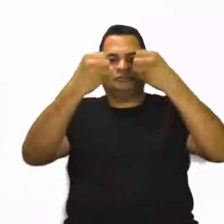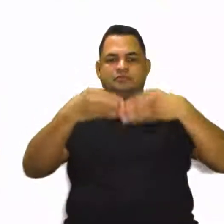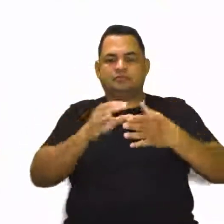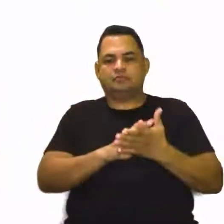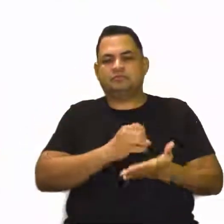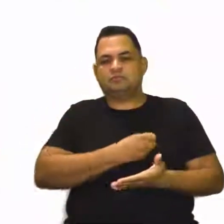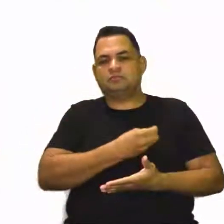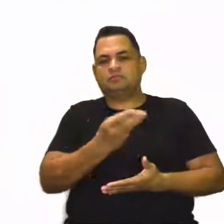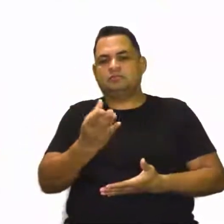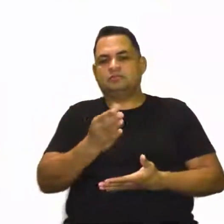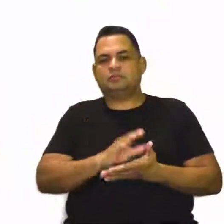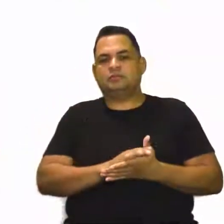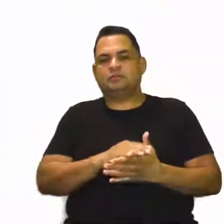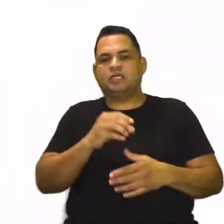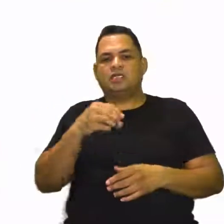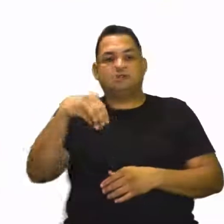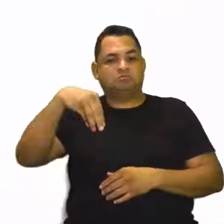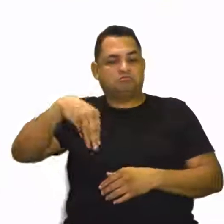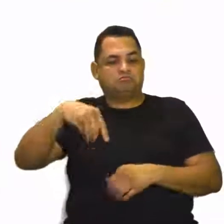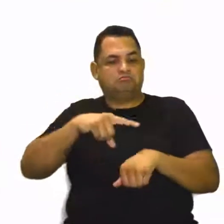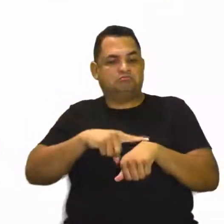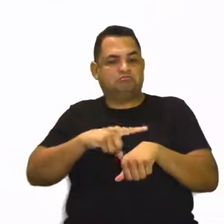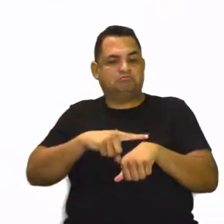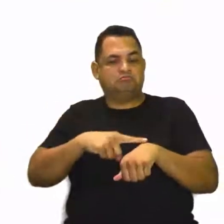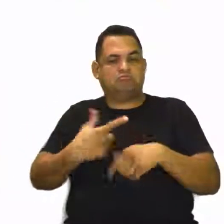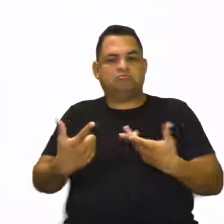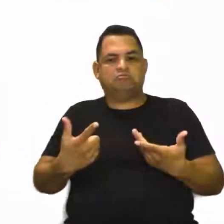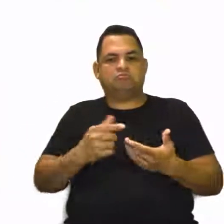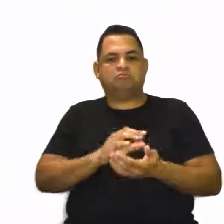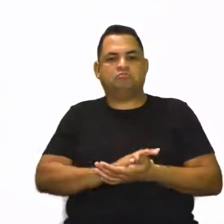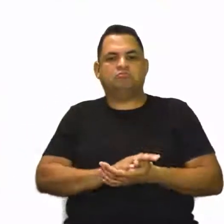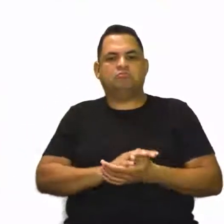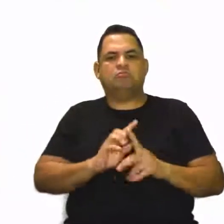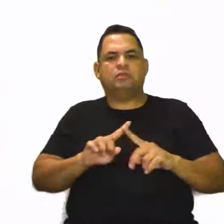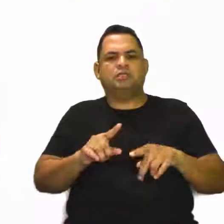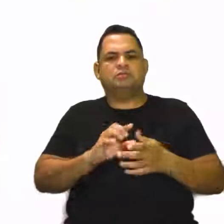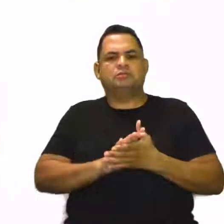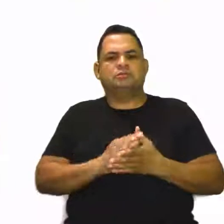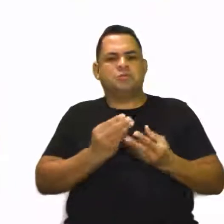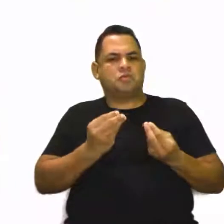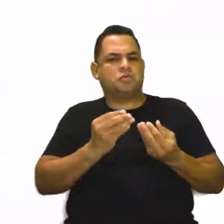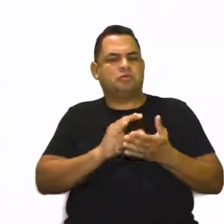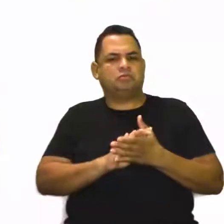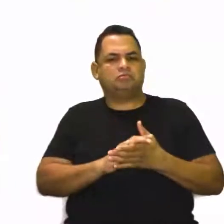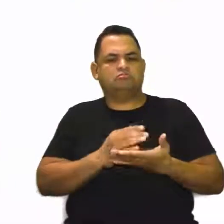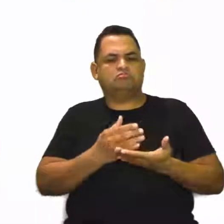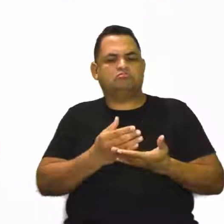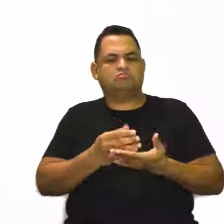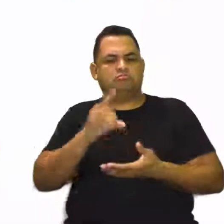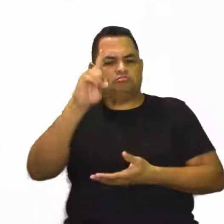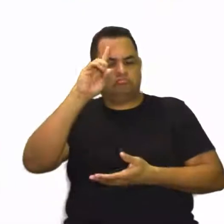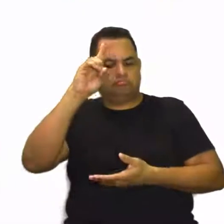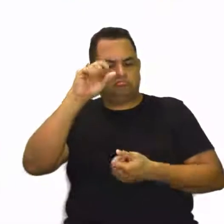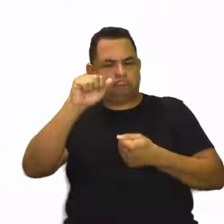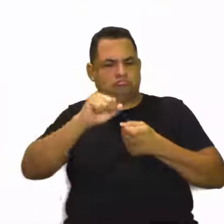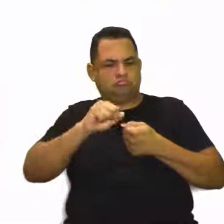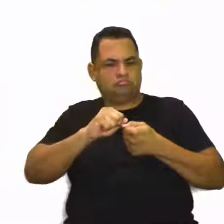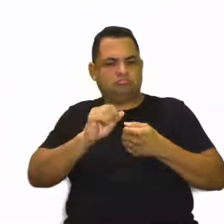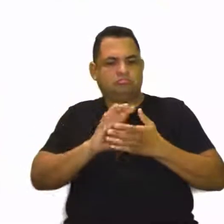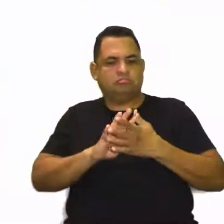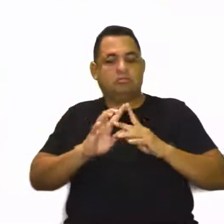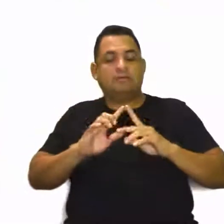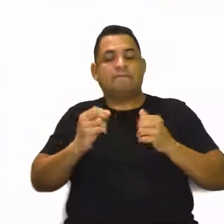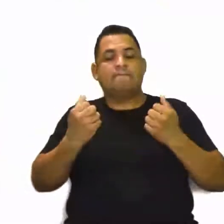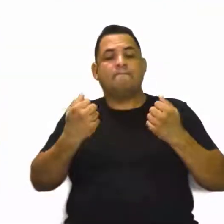de minutos, que se o estudante falar assim, nossa professora, mas é muitos minutos para eu fazer todos os dias ali. Então você pode fazer o